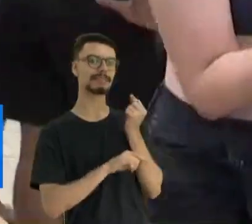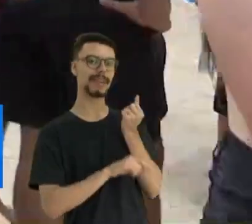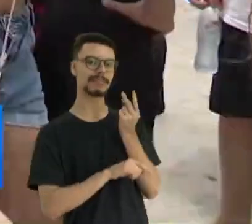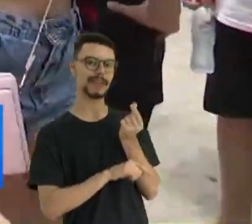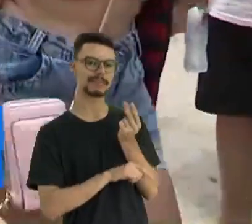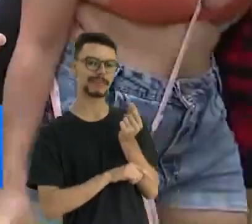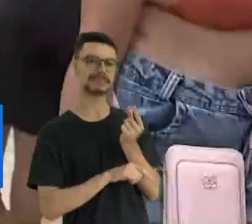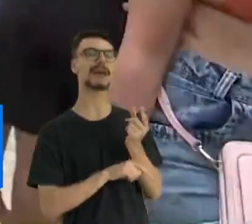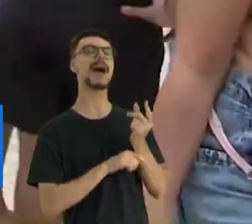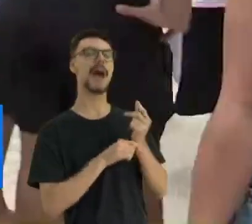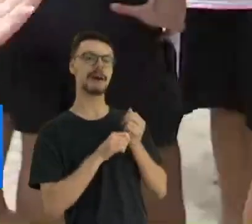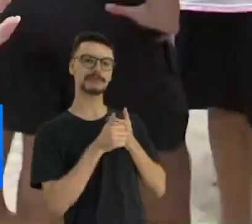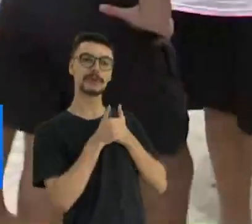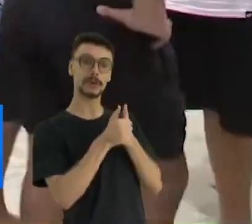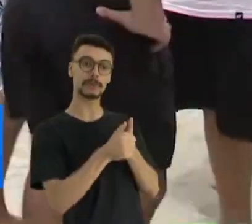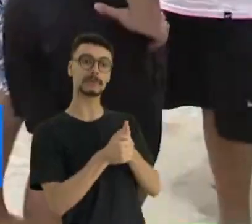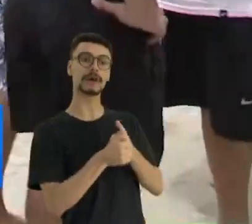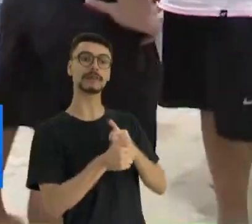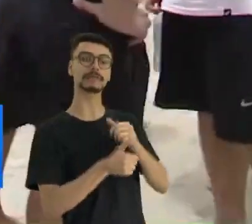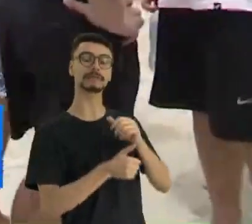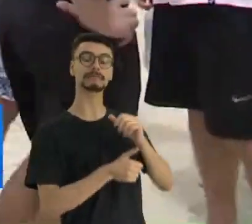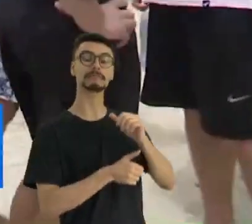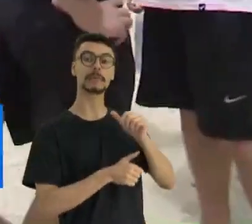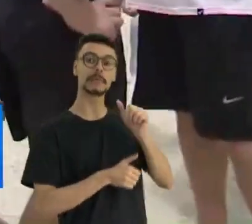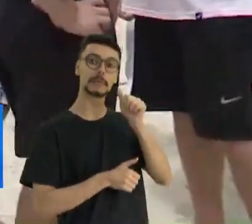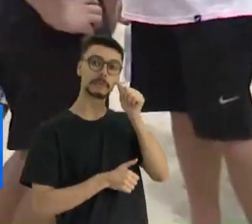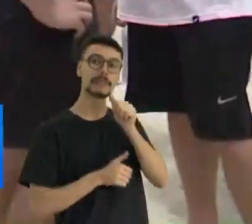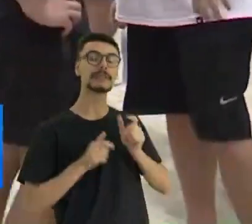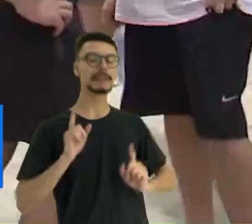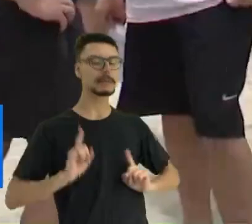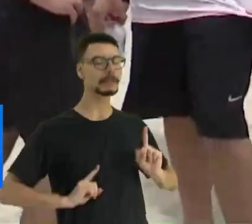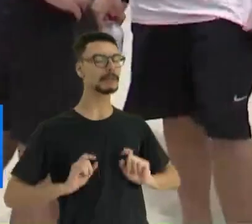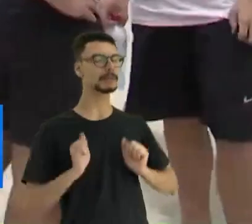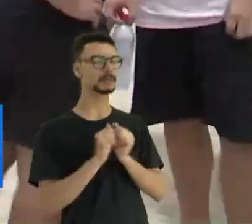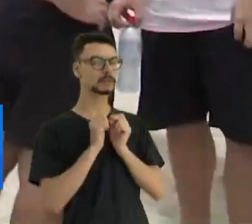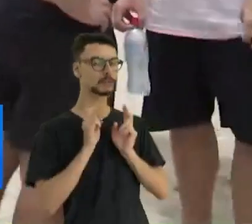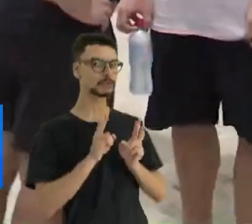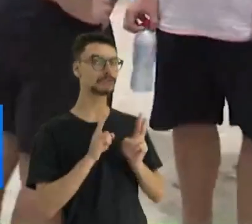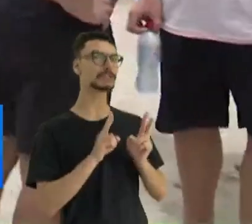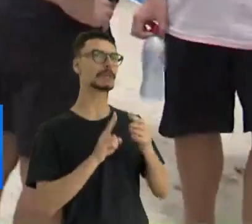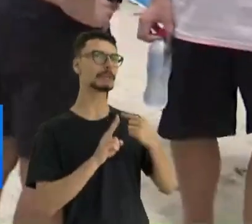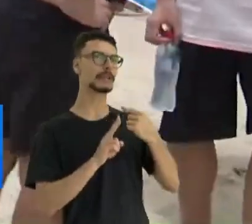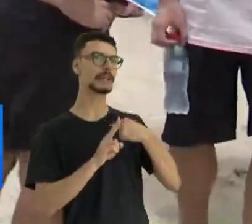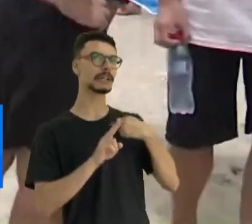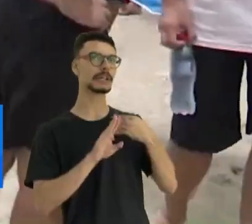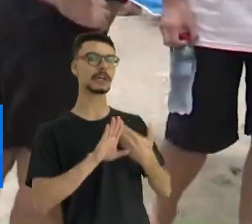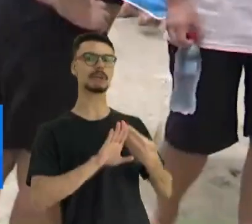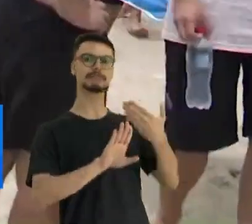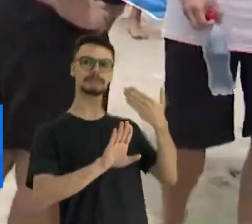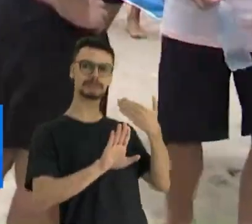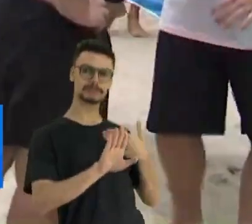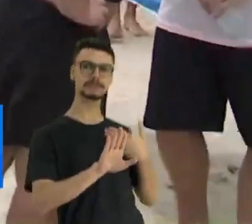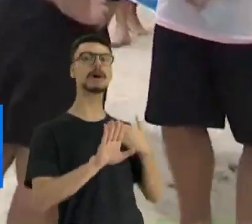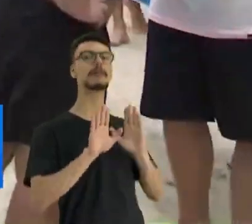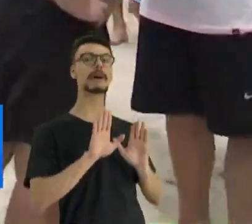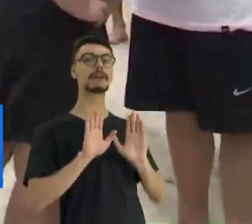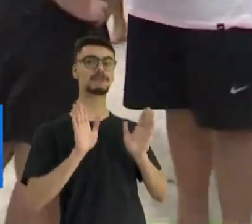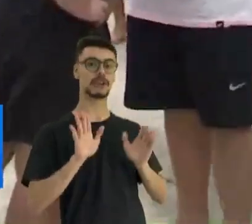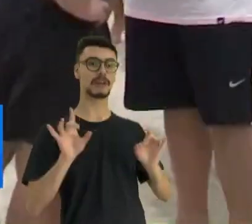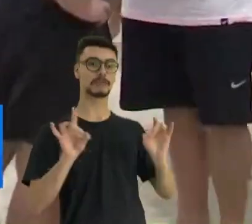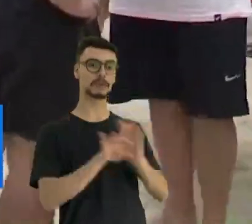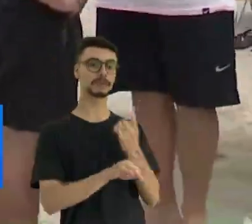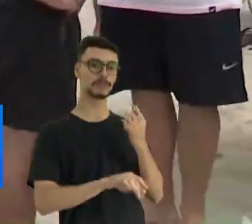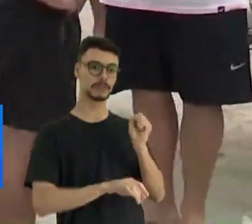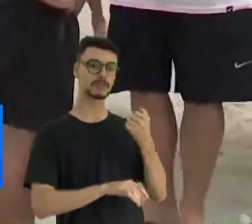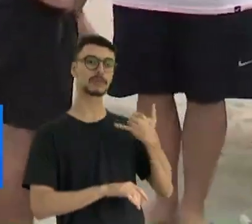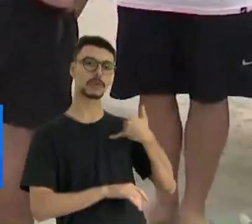acompanho. E a minha prima ia direto também, aí ficava atrás, porque eu não tinha idade, agora que eu fiz 18 anos também, agora que